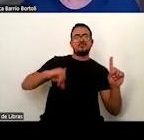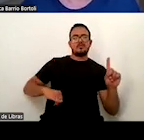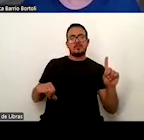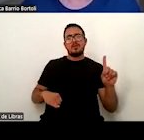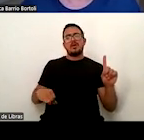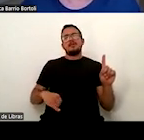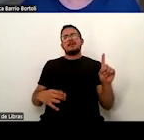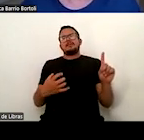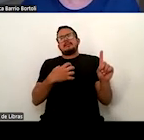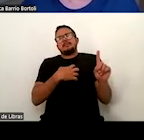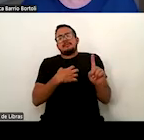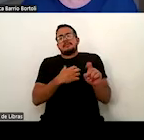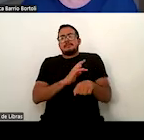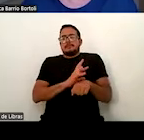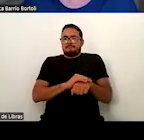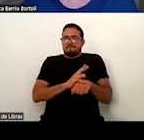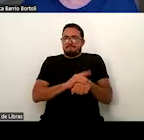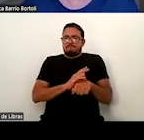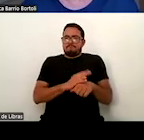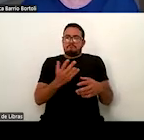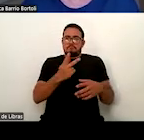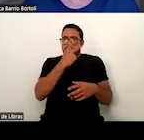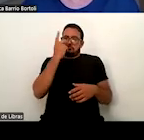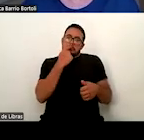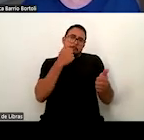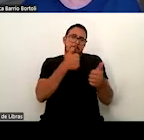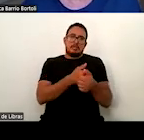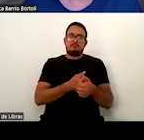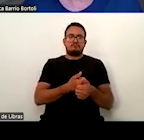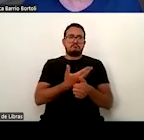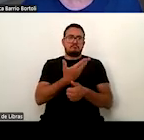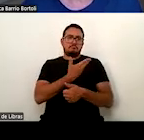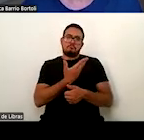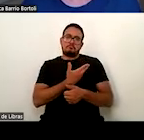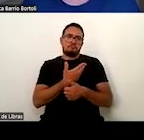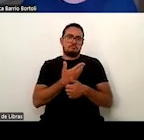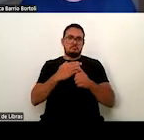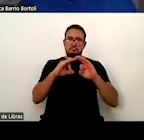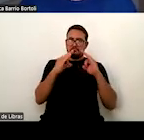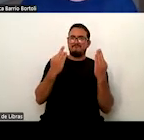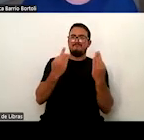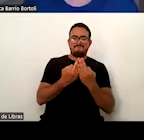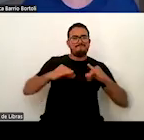da família, de amigos também, mas também isso tem impacto na saúde e na economia, tá?